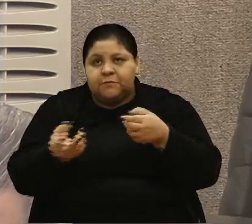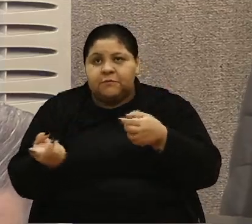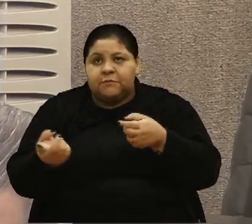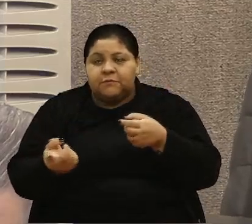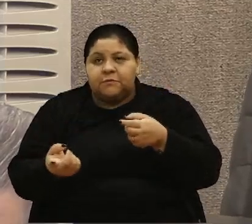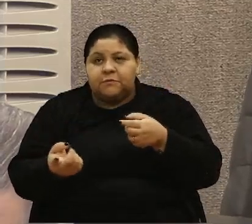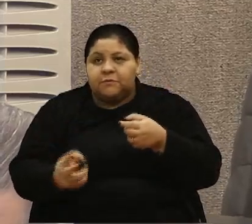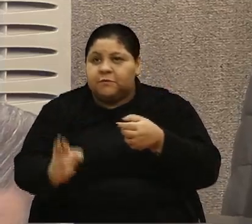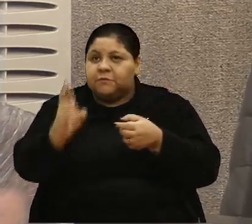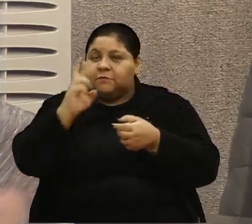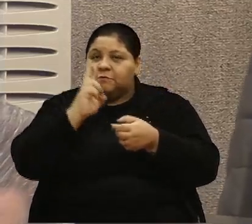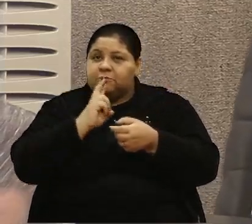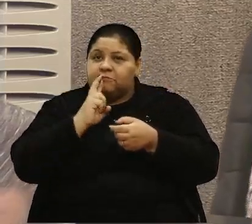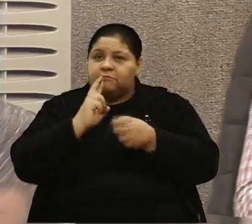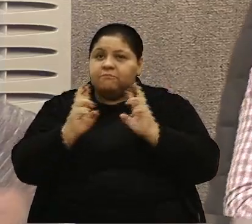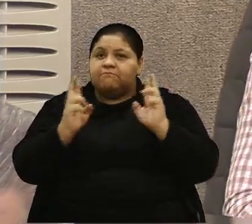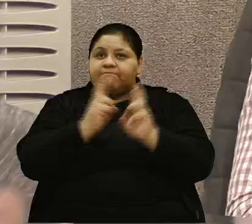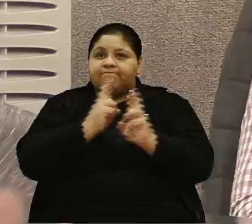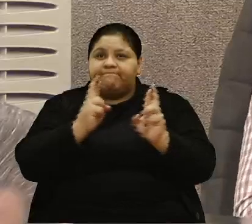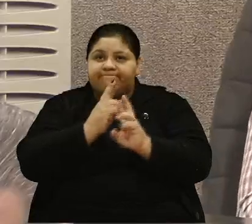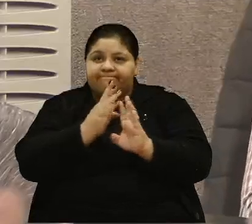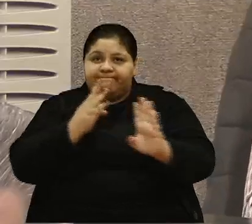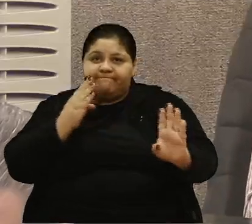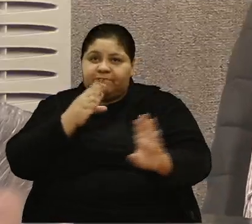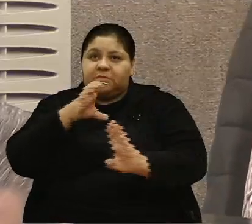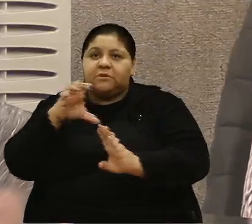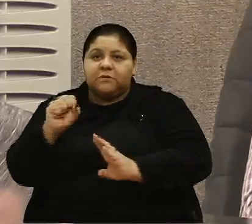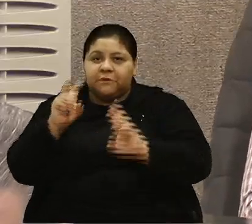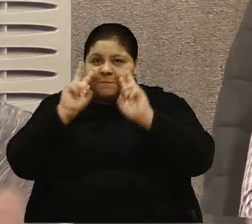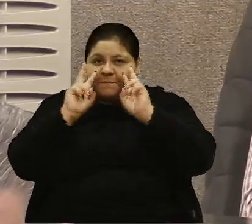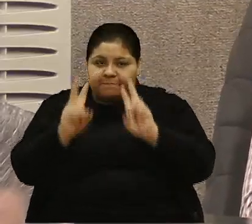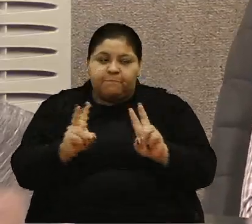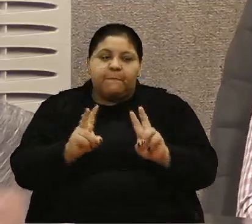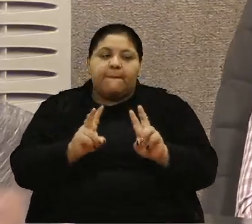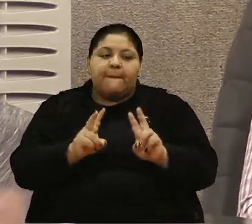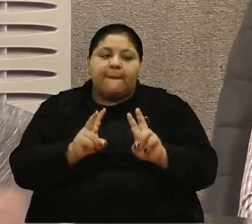Geraldo me passou com relação a essas filas aí do CES que nós estamos vendo, e